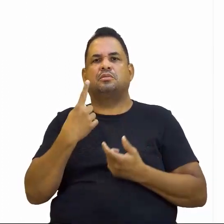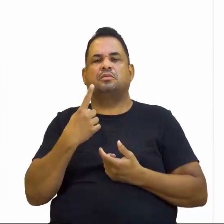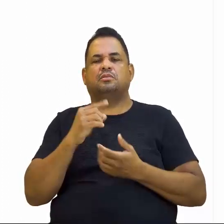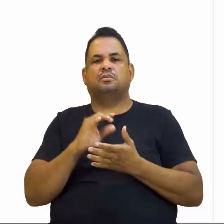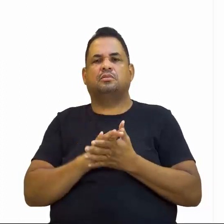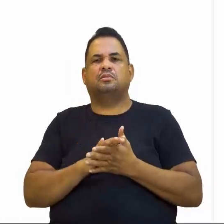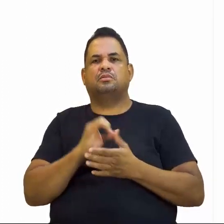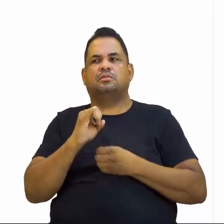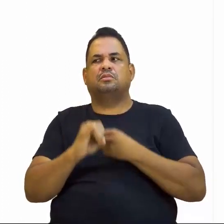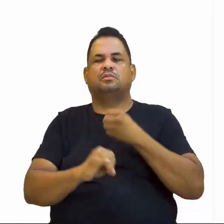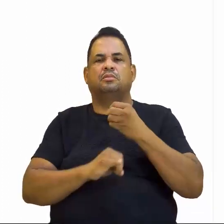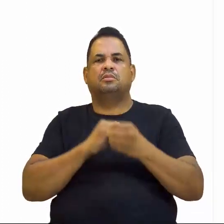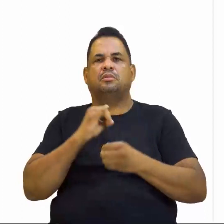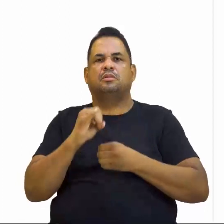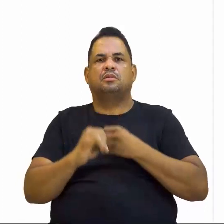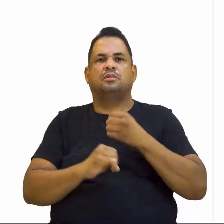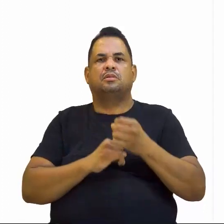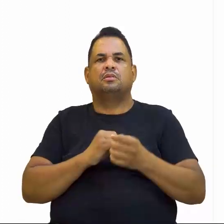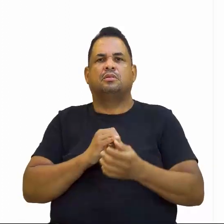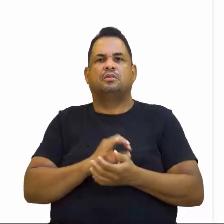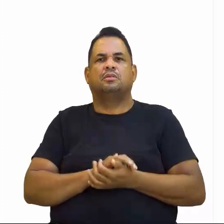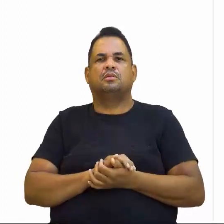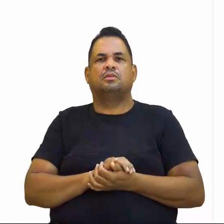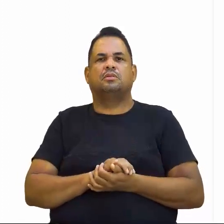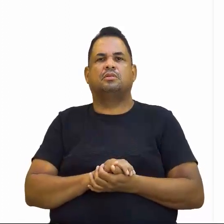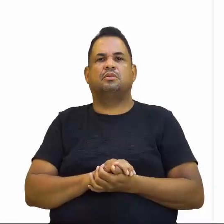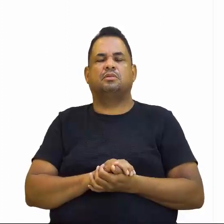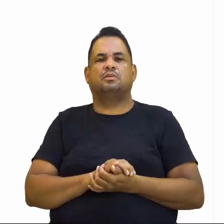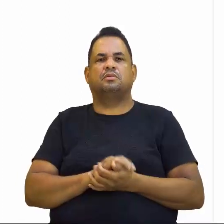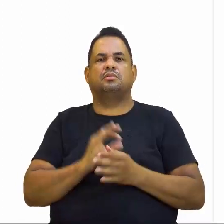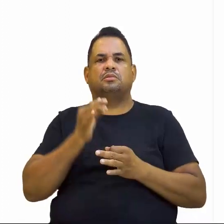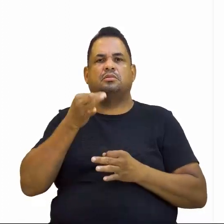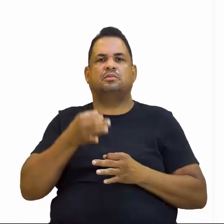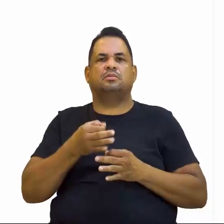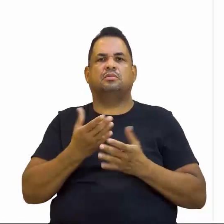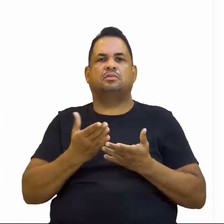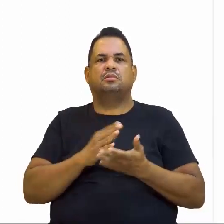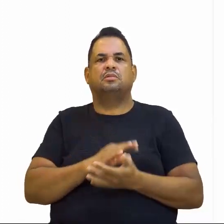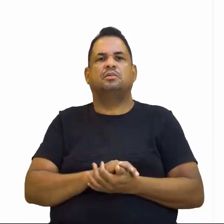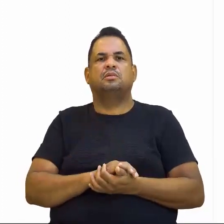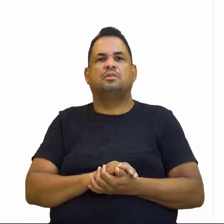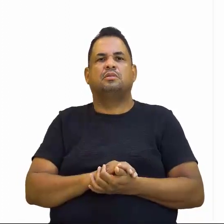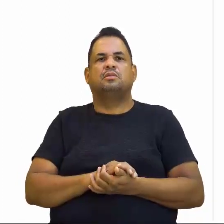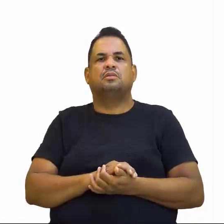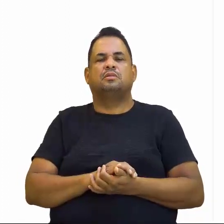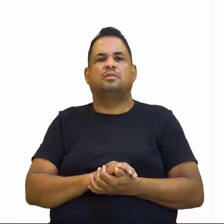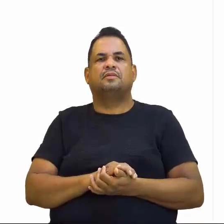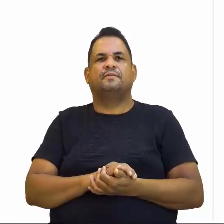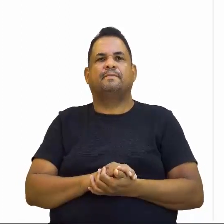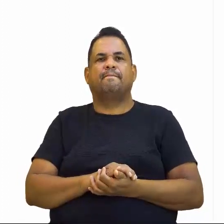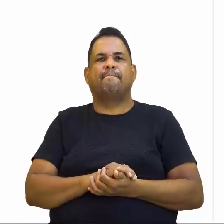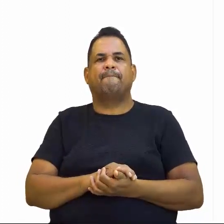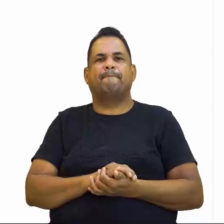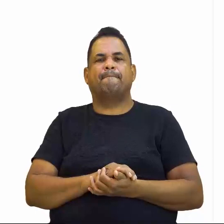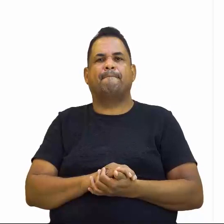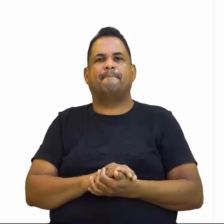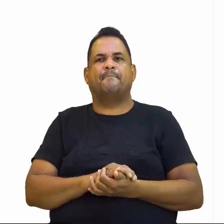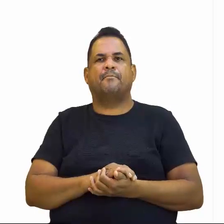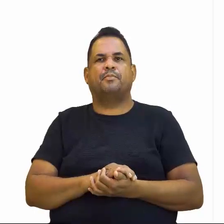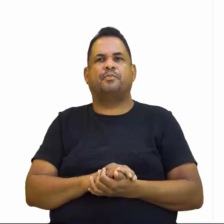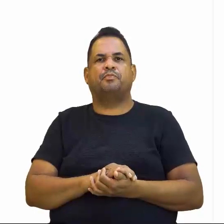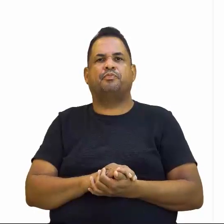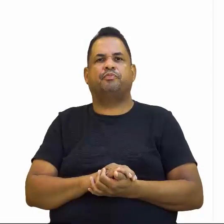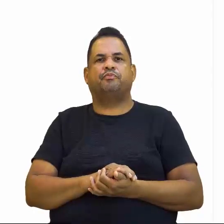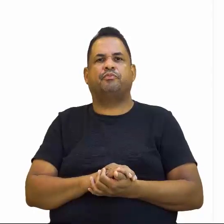de cada para anular a carga, e aí fica tudo certinho para o nosso bicarbonato de sódio.